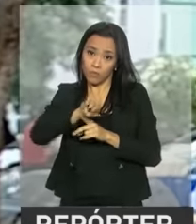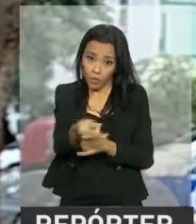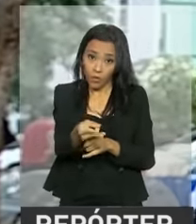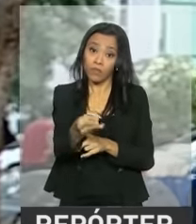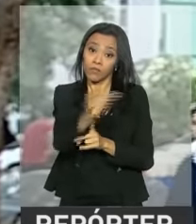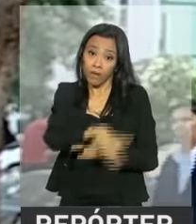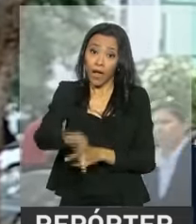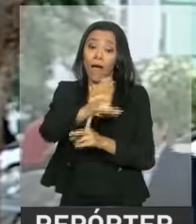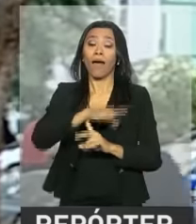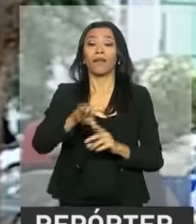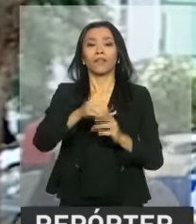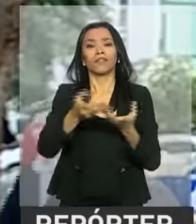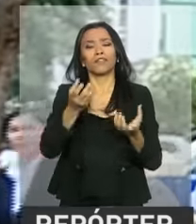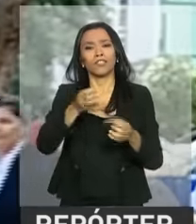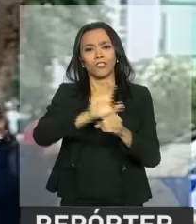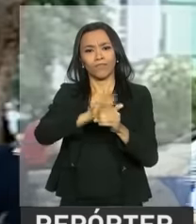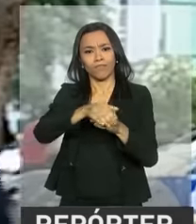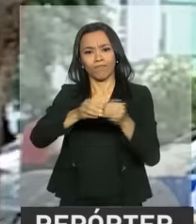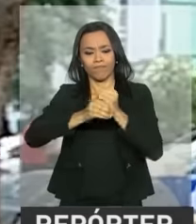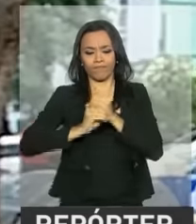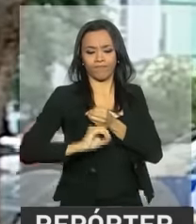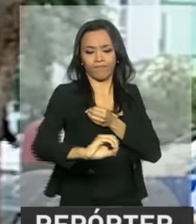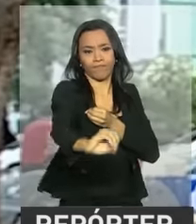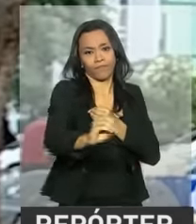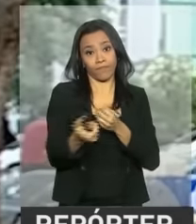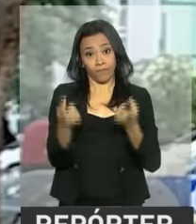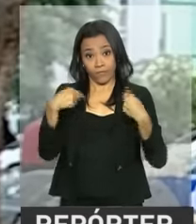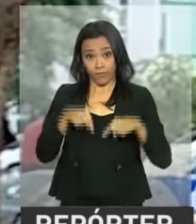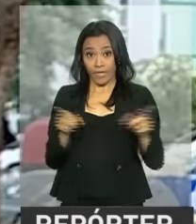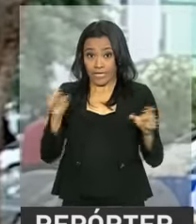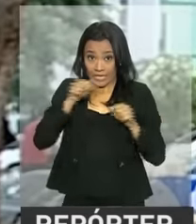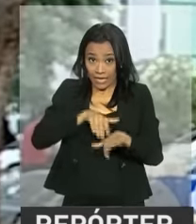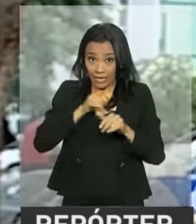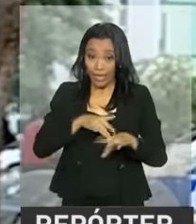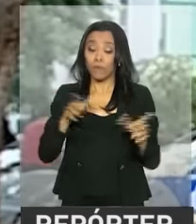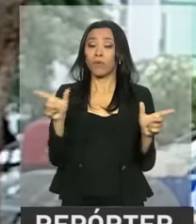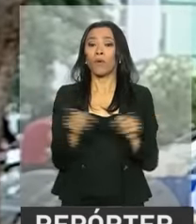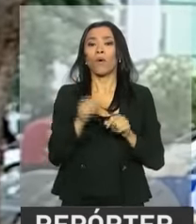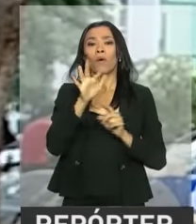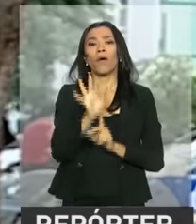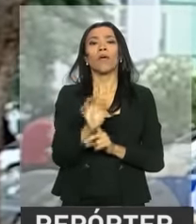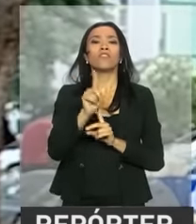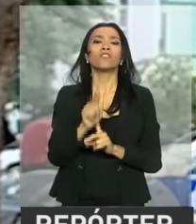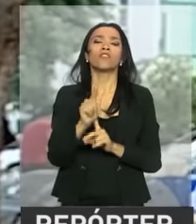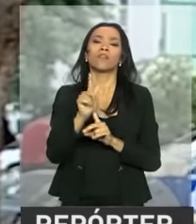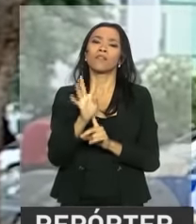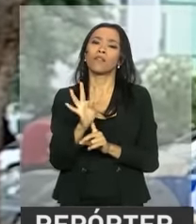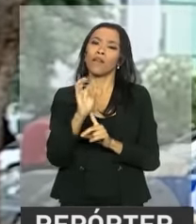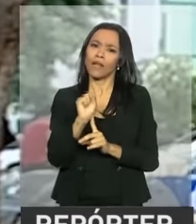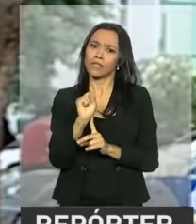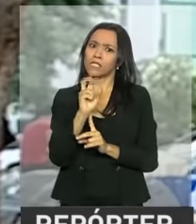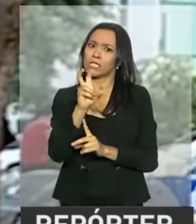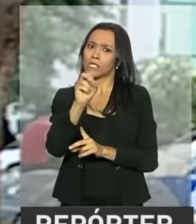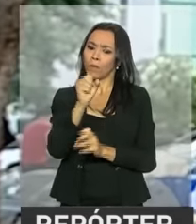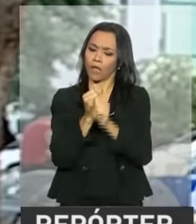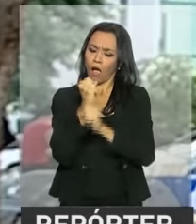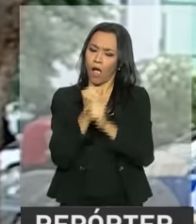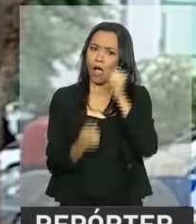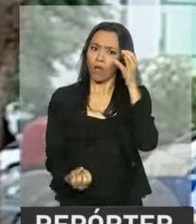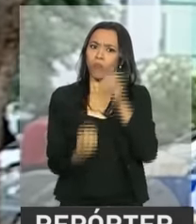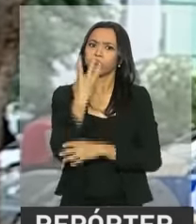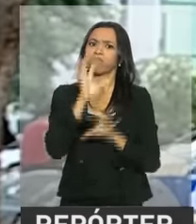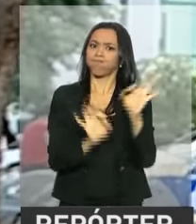para o saneamento em setembro o FGTS completou 50 anos e o governo